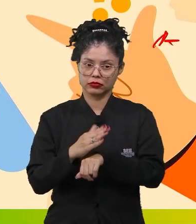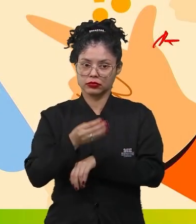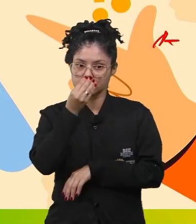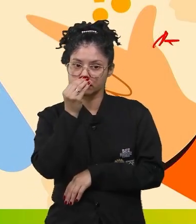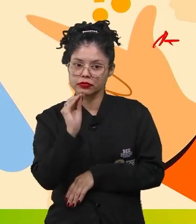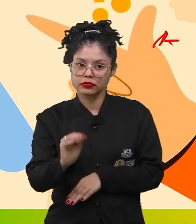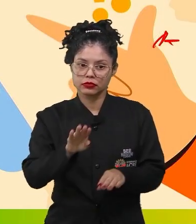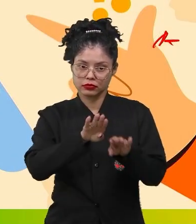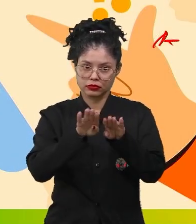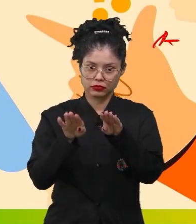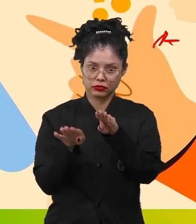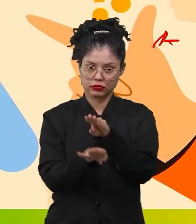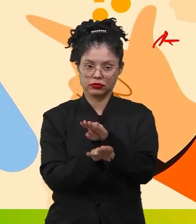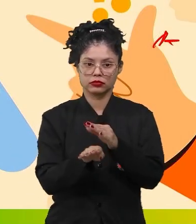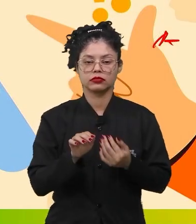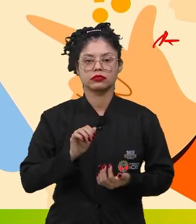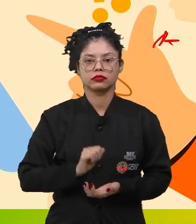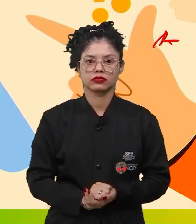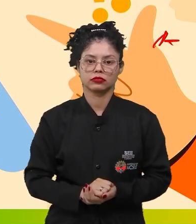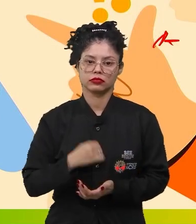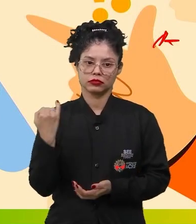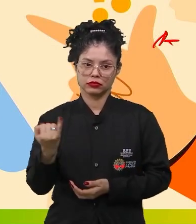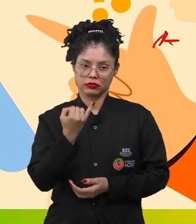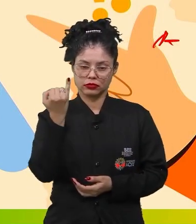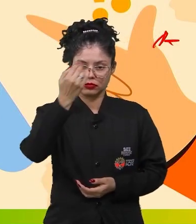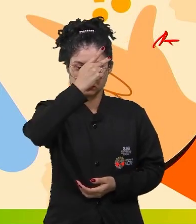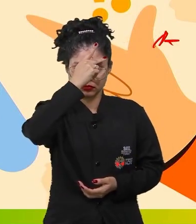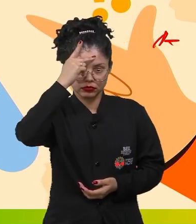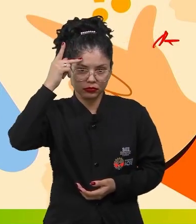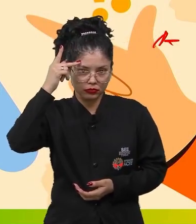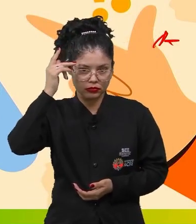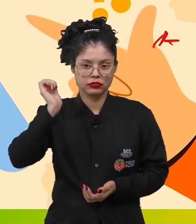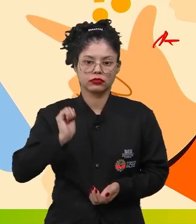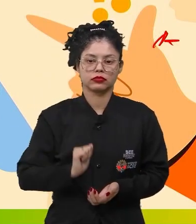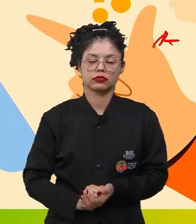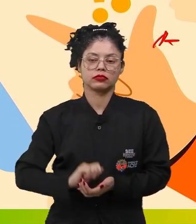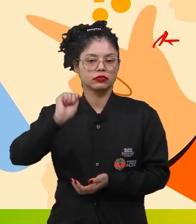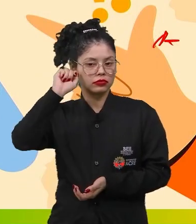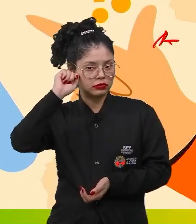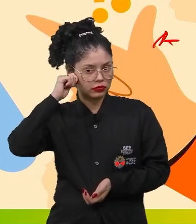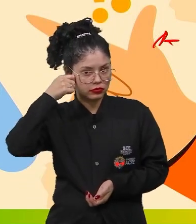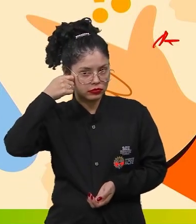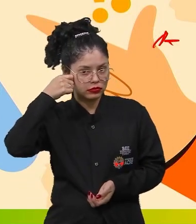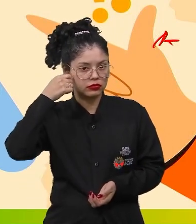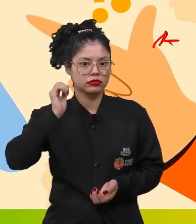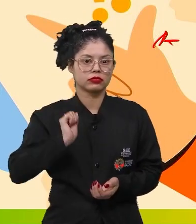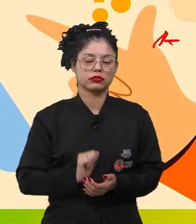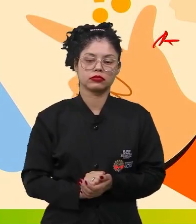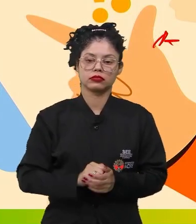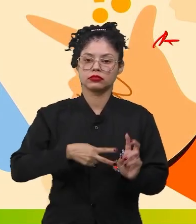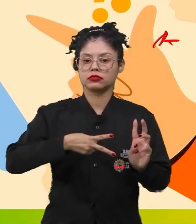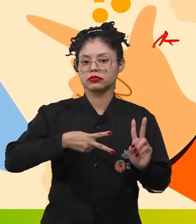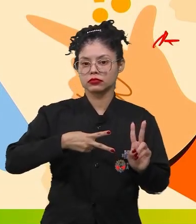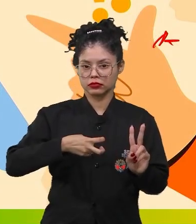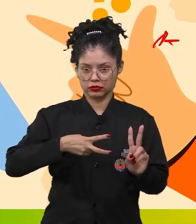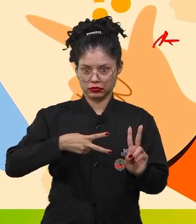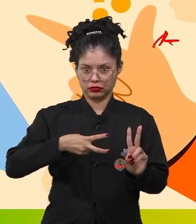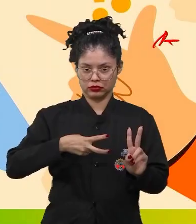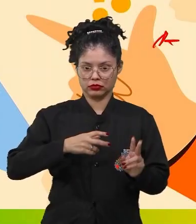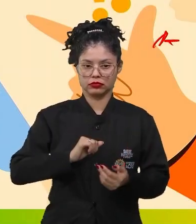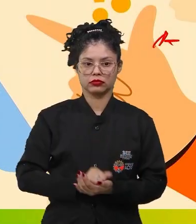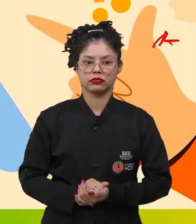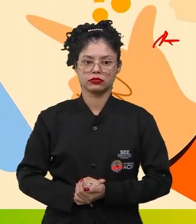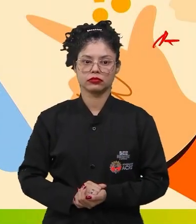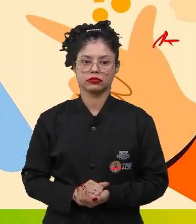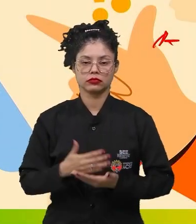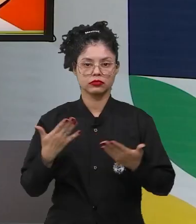de discriminação e desigualdade que afetam principalmente as pessoas negras e